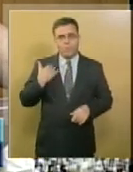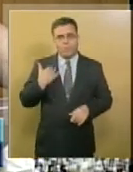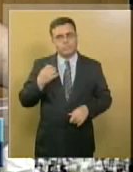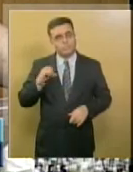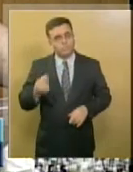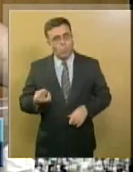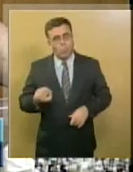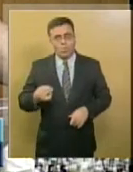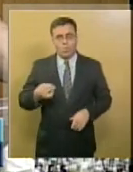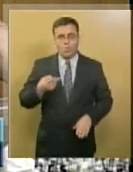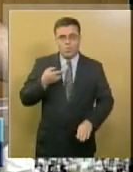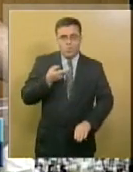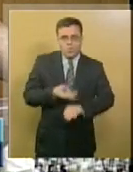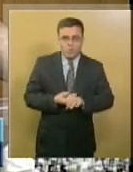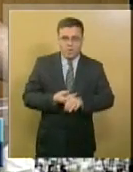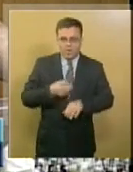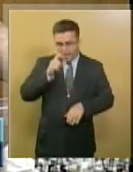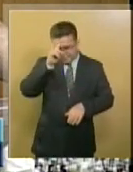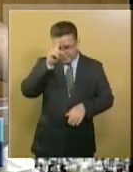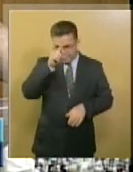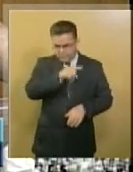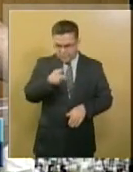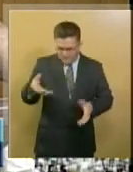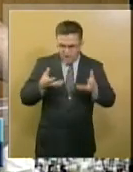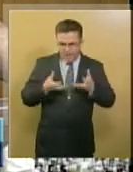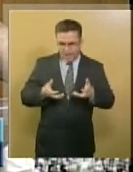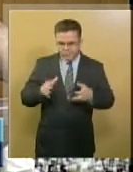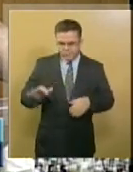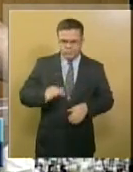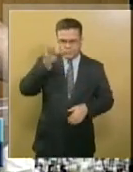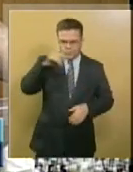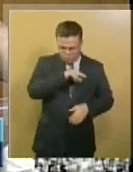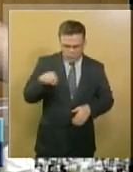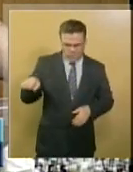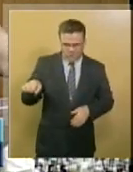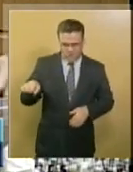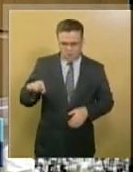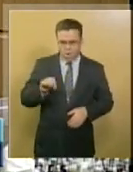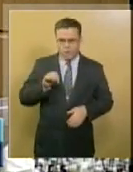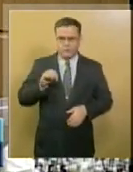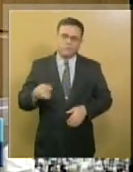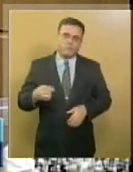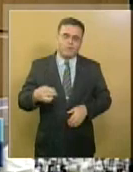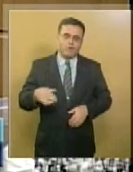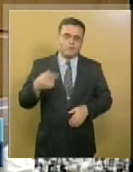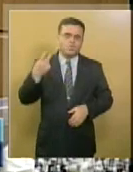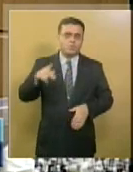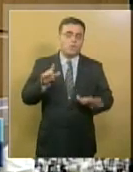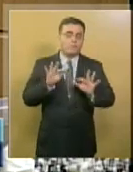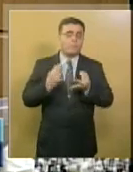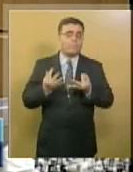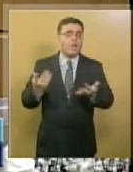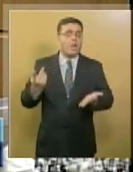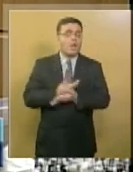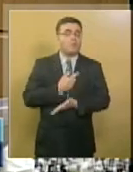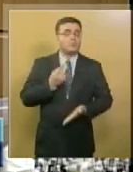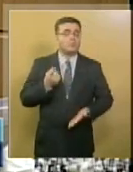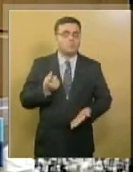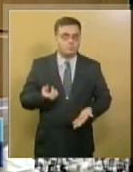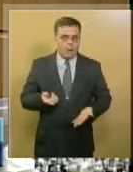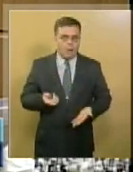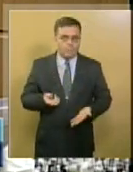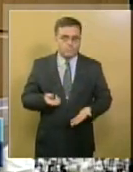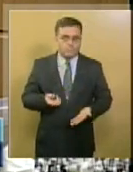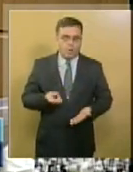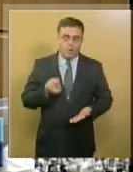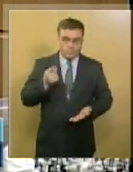vivo. Os senhores vão esperar que sejam as próximas vítimas ou que algum parente seu seja? Os